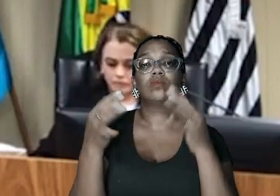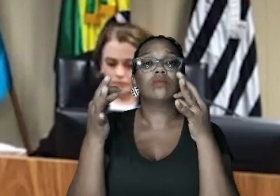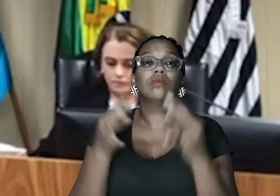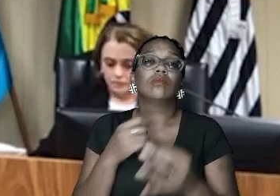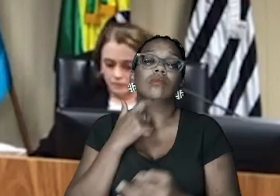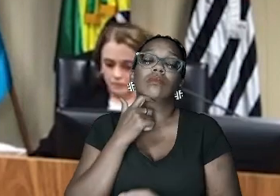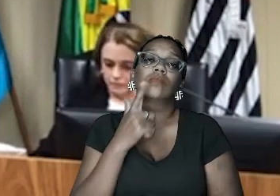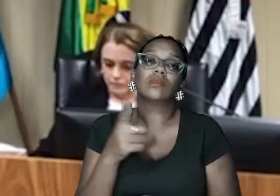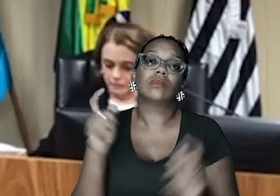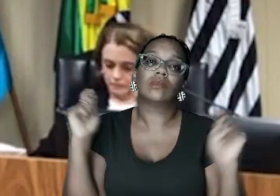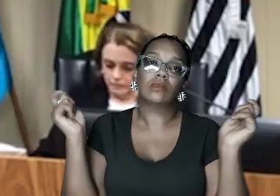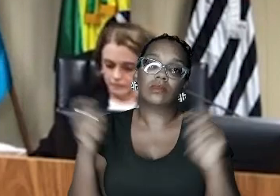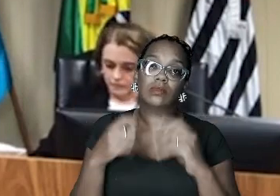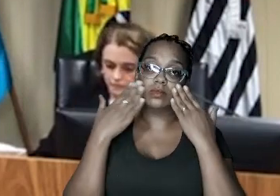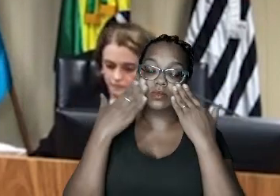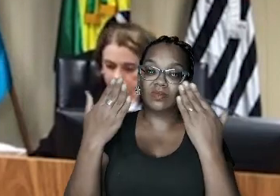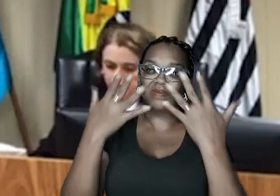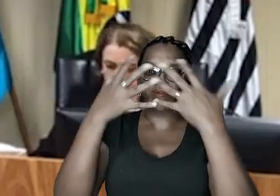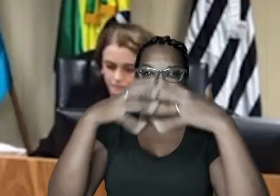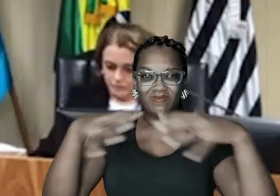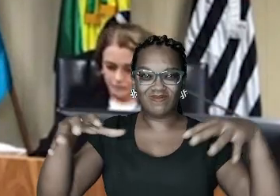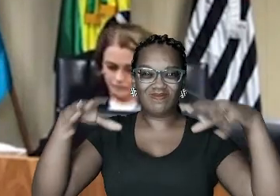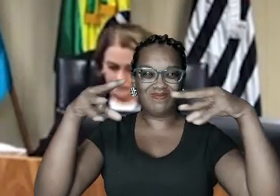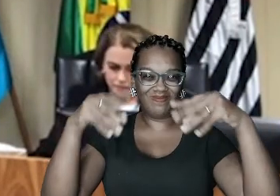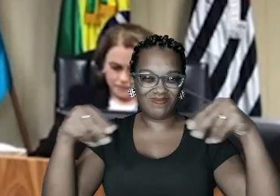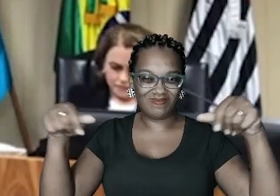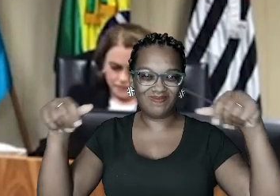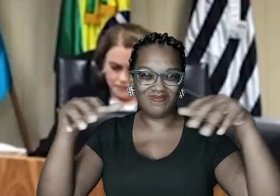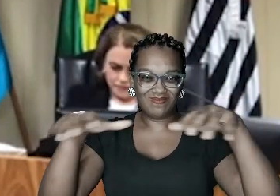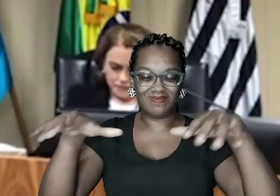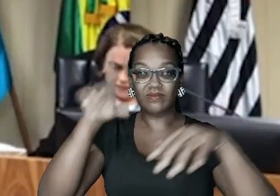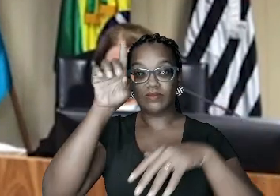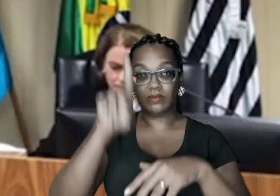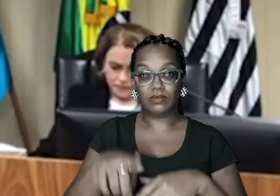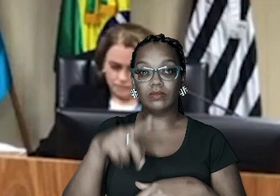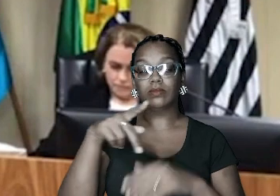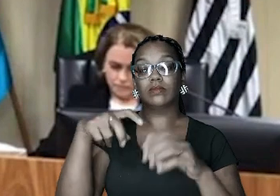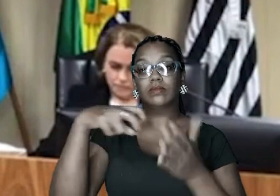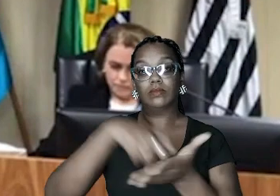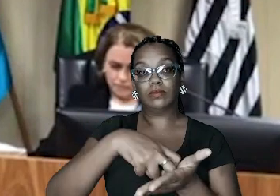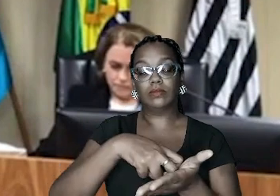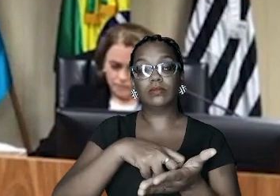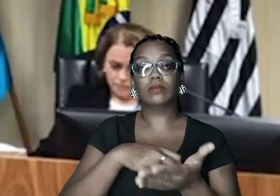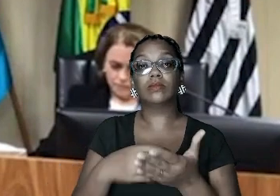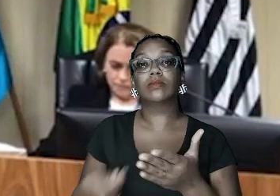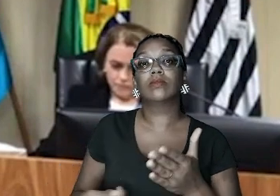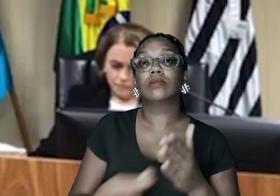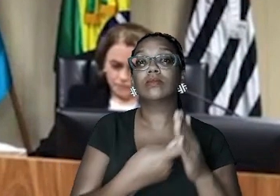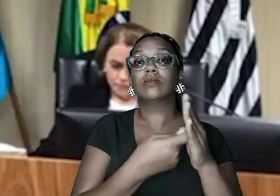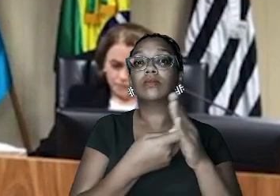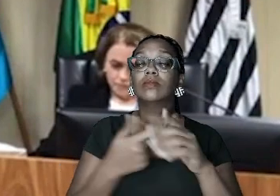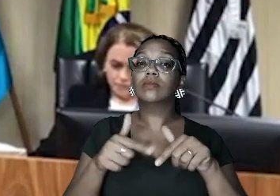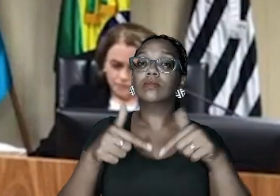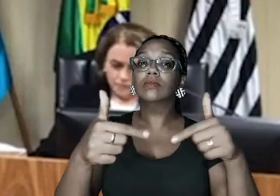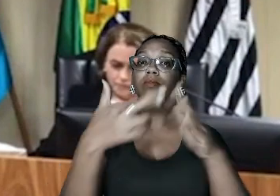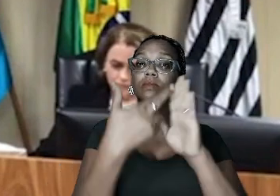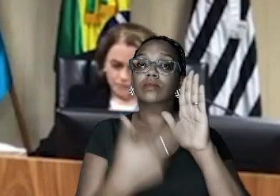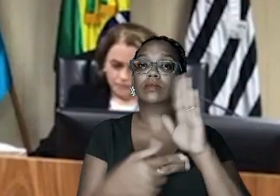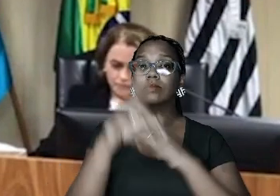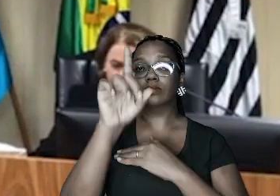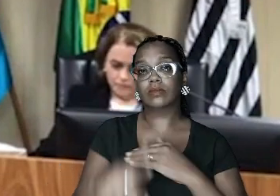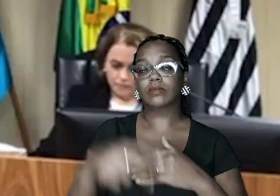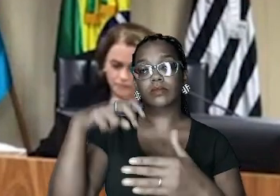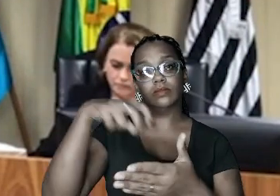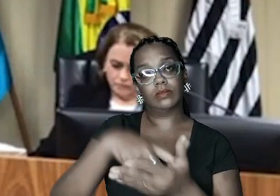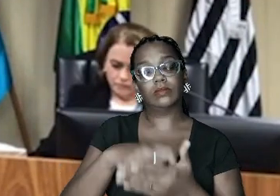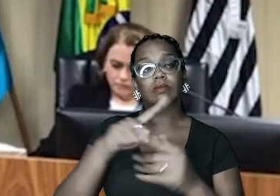possa diante da fragmentariedade e da Solidariedade do Direito Penal encejar a aplicação da Norma de Direito Penal com as consequências de